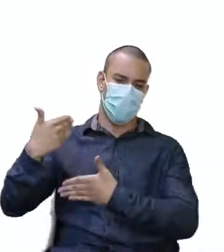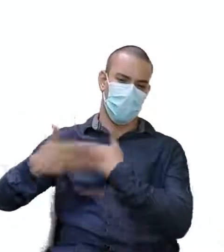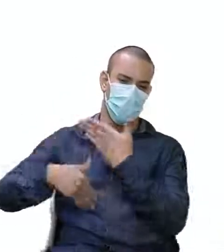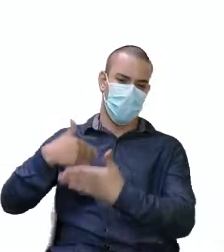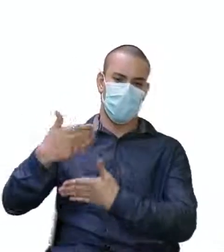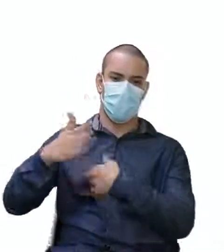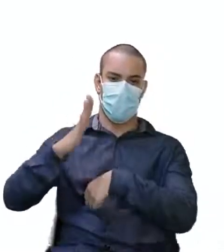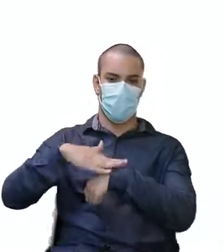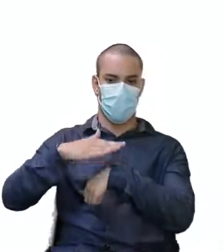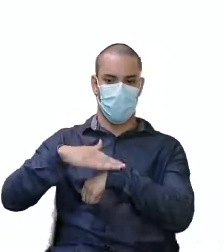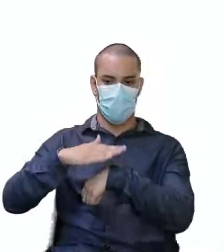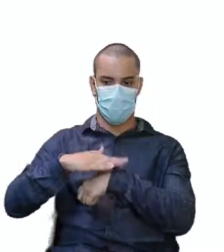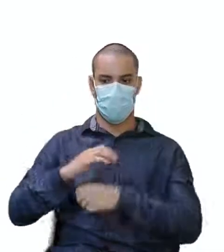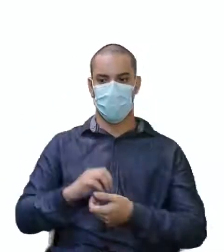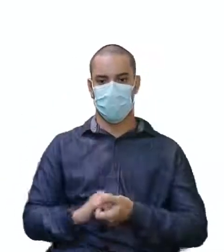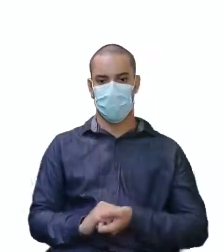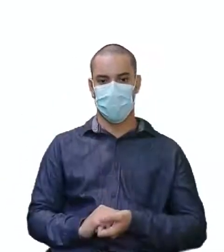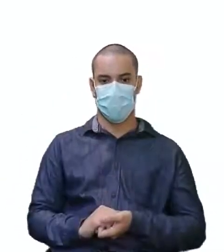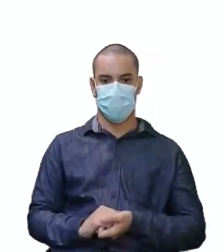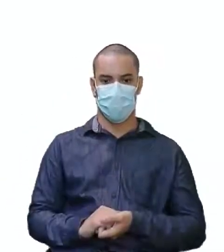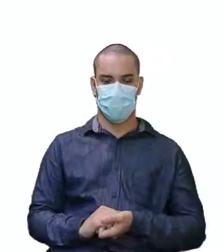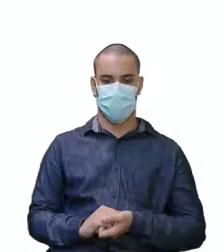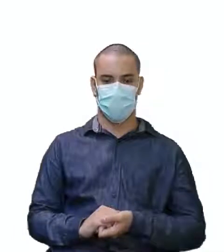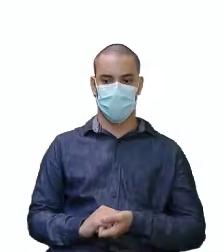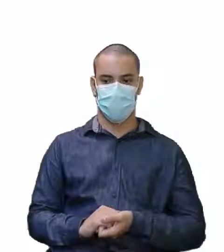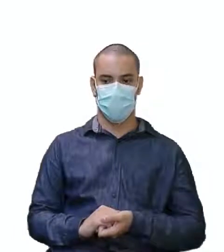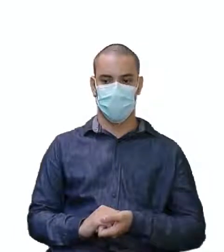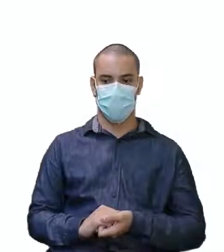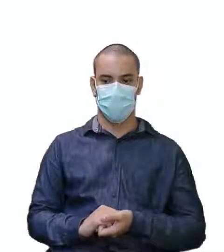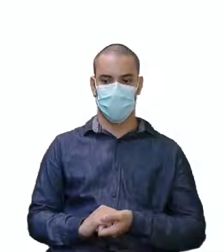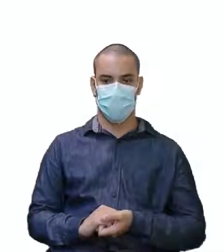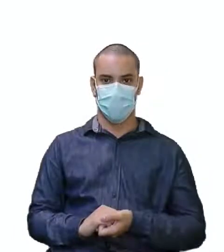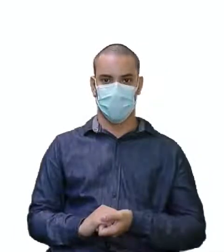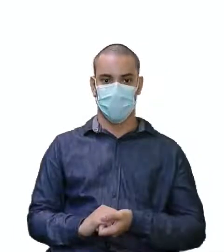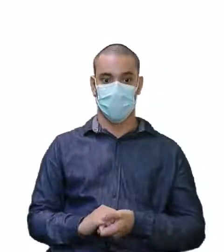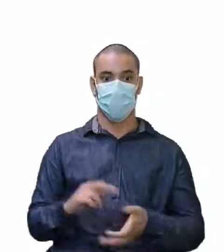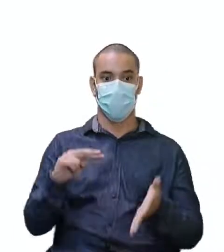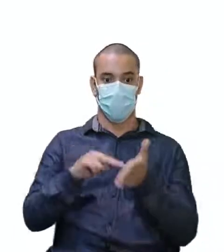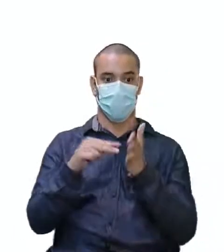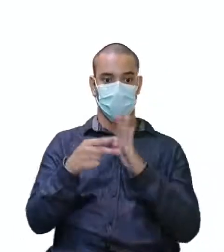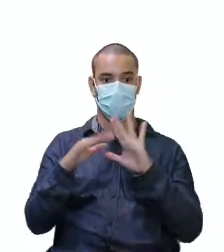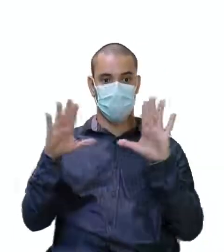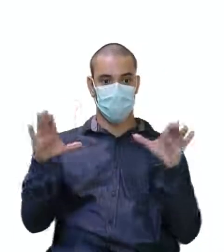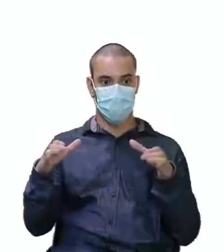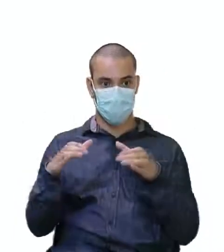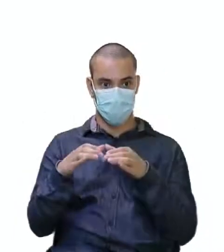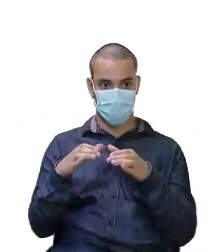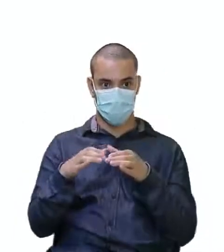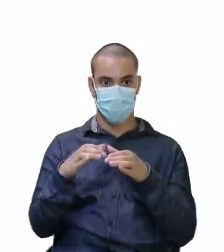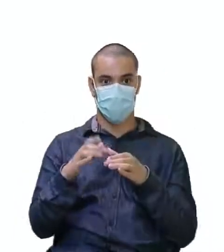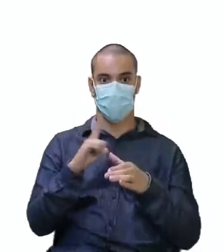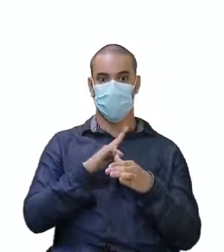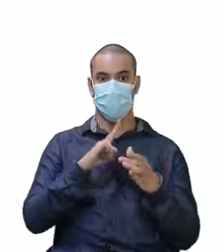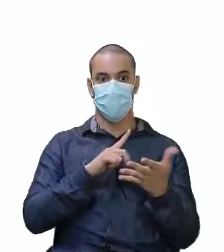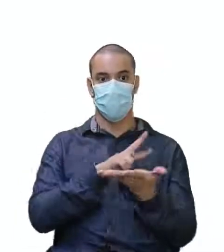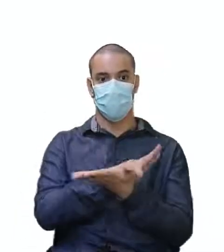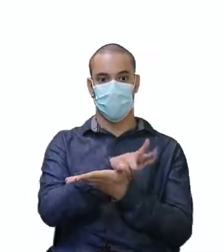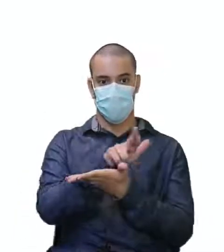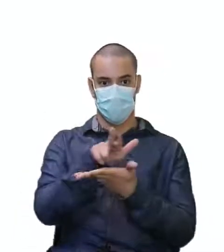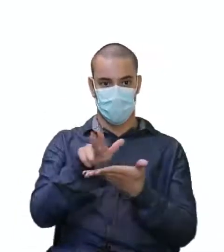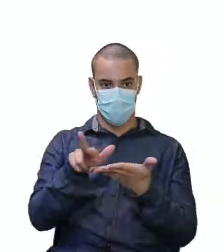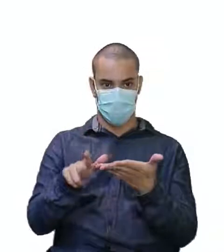longo do tempo, né? Então, é um conjunto de variáveis, como falou ainda há